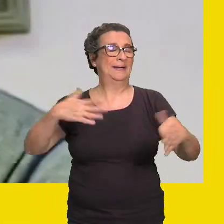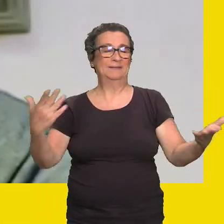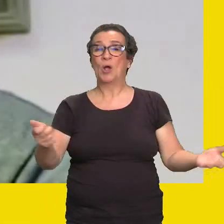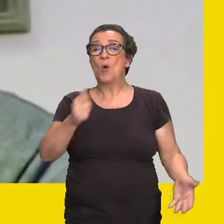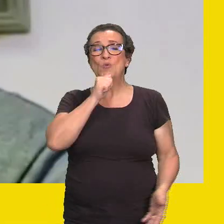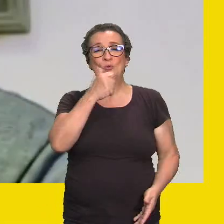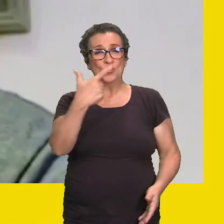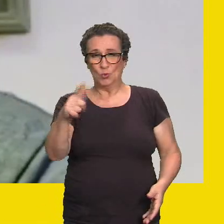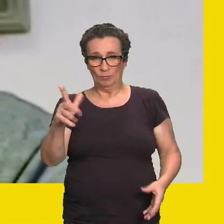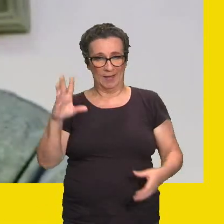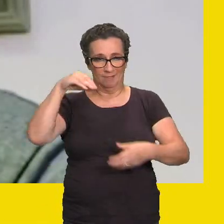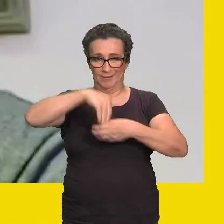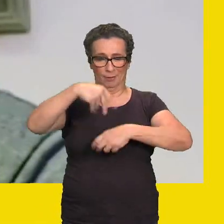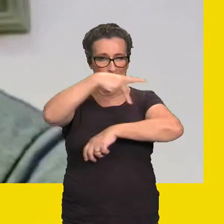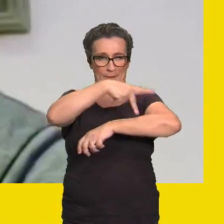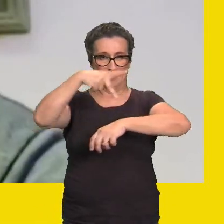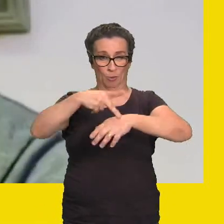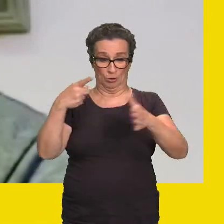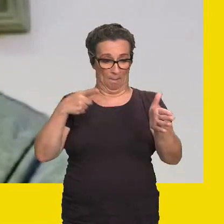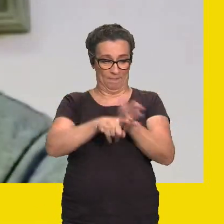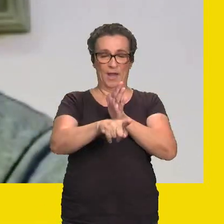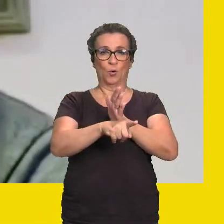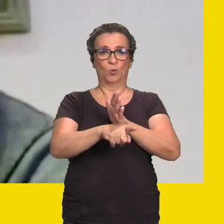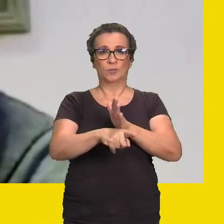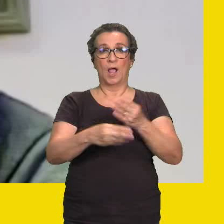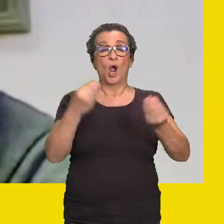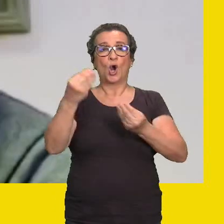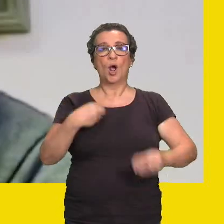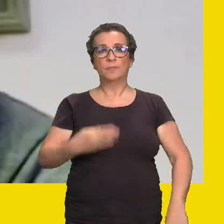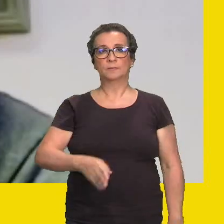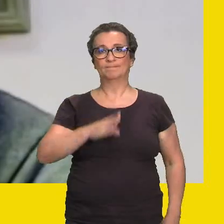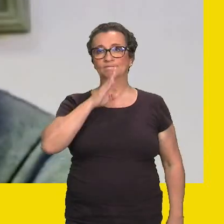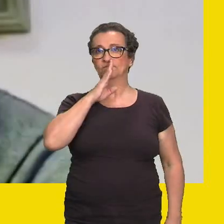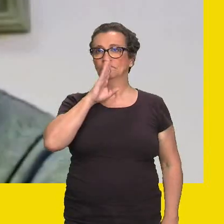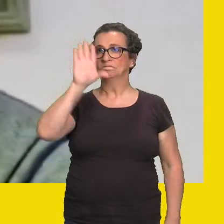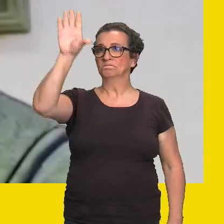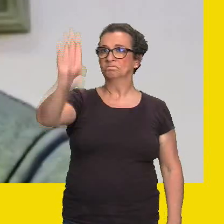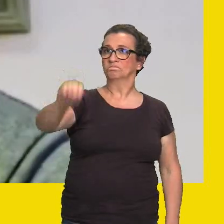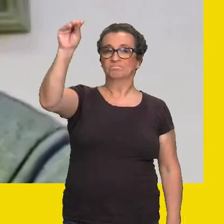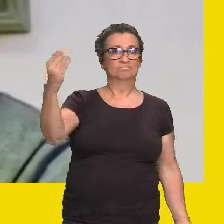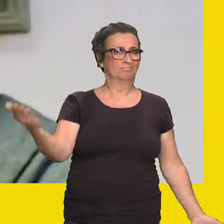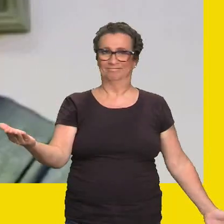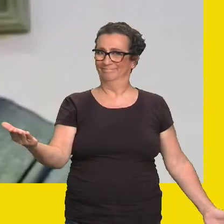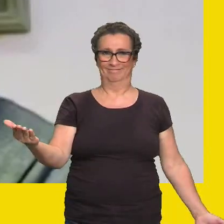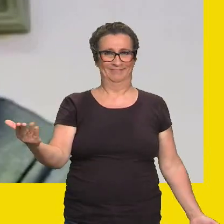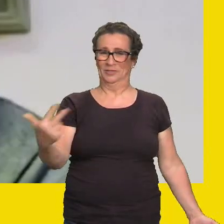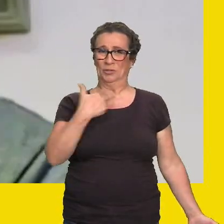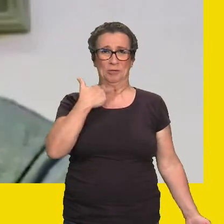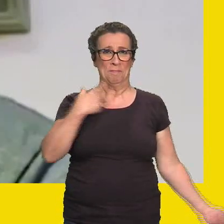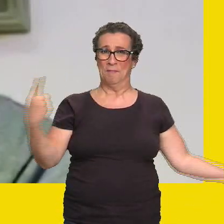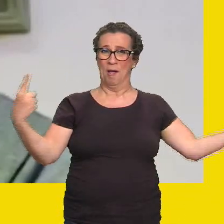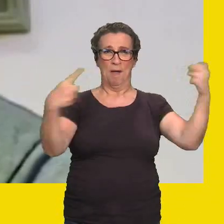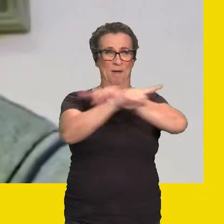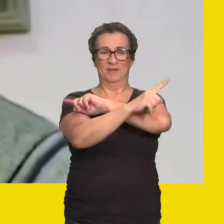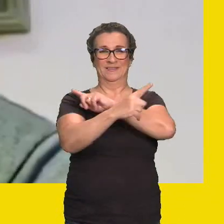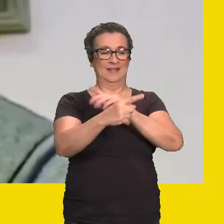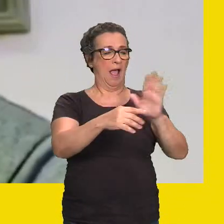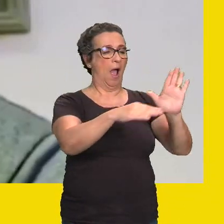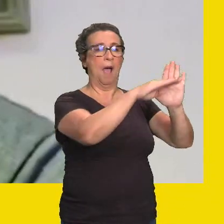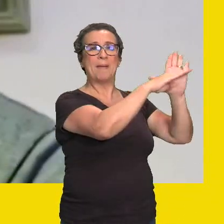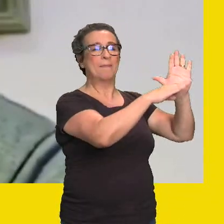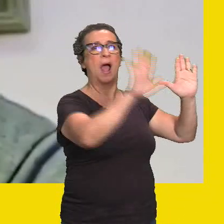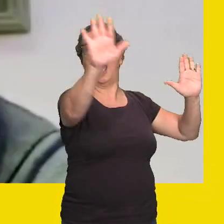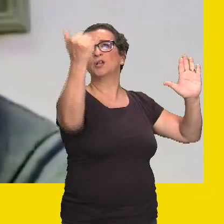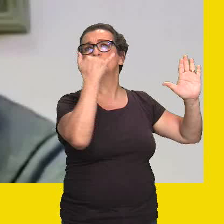pedagogia da pergunta, a gente silenciaria esse aluno para poder colocar em prática lindamente aquele